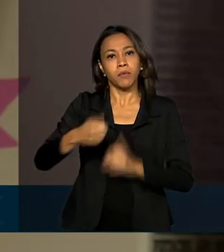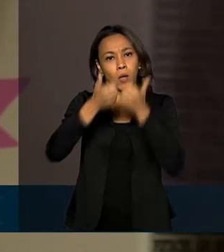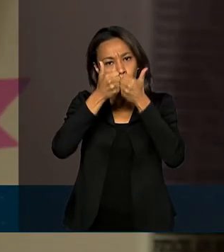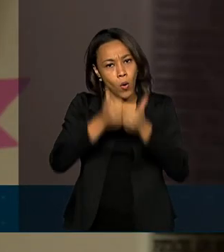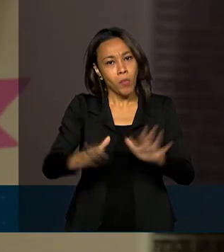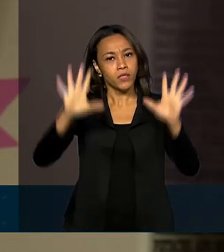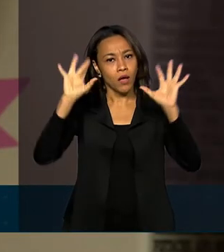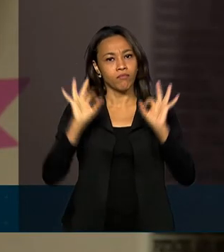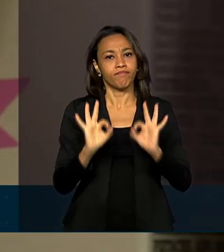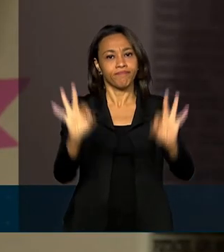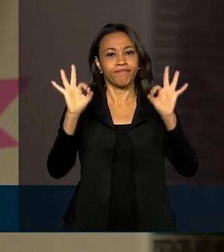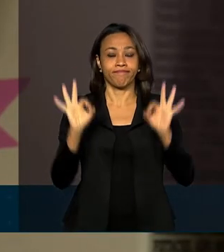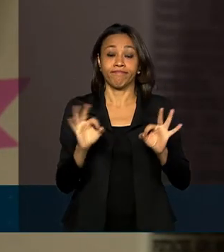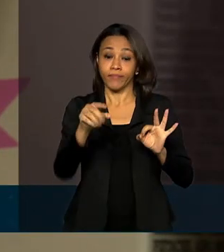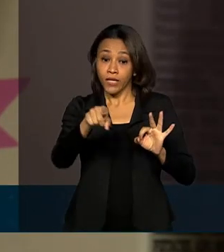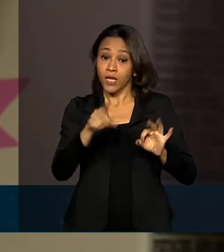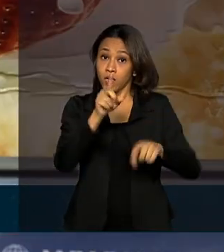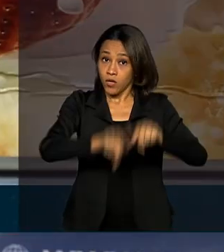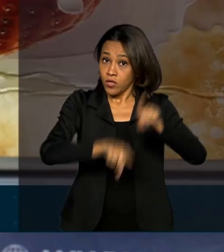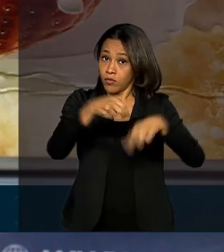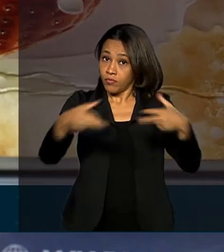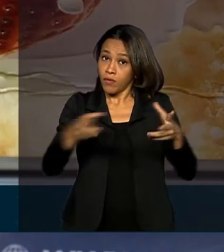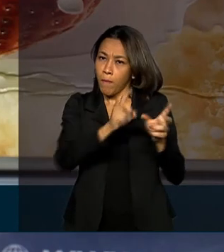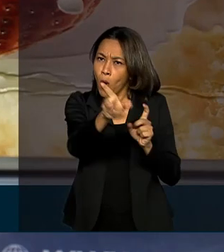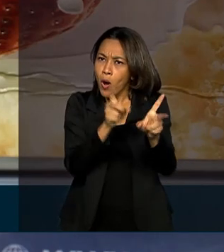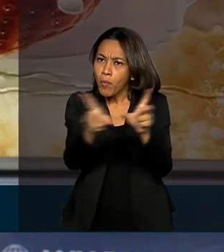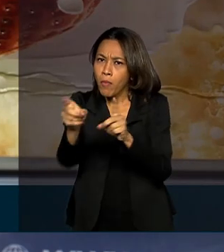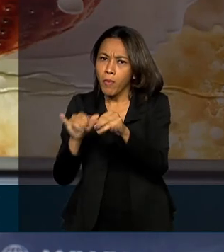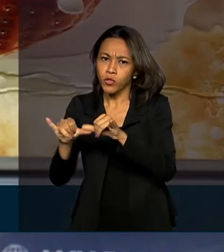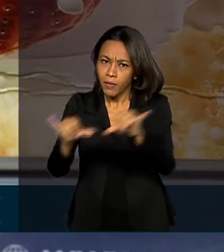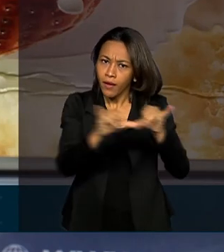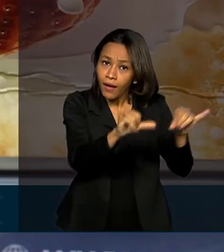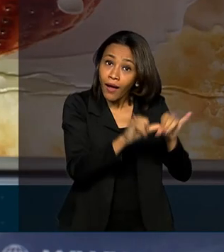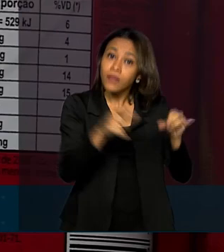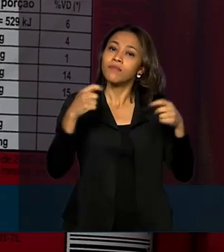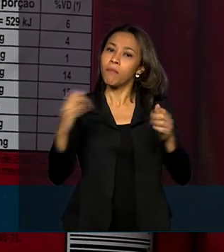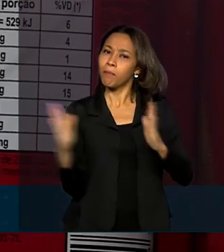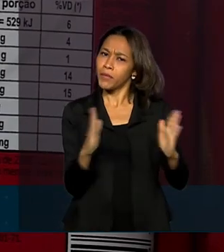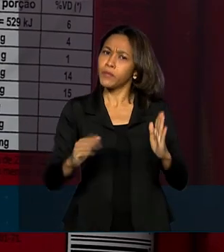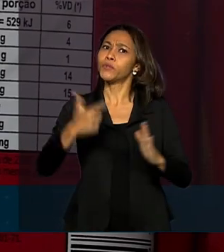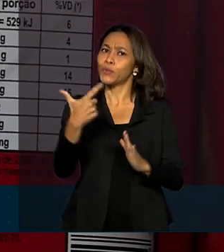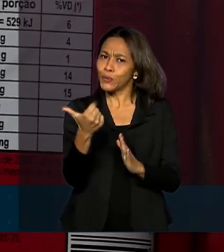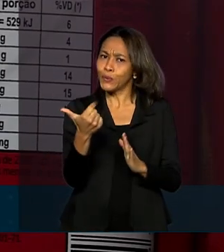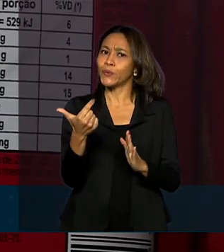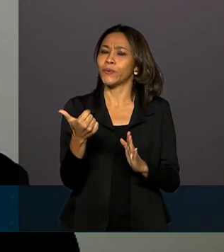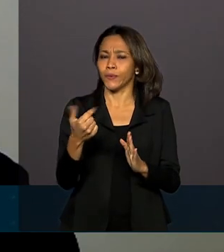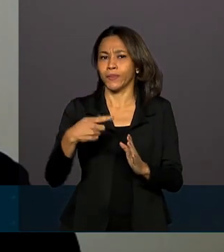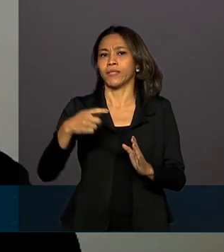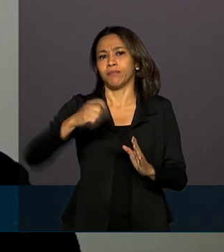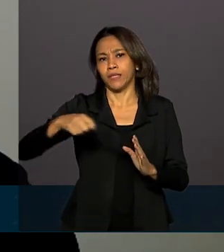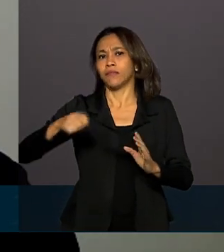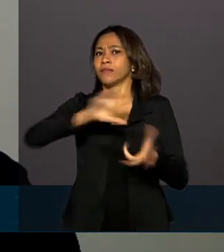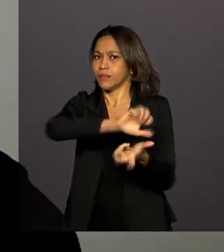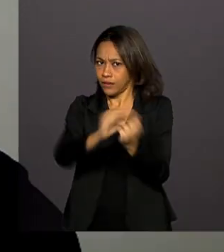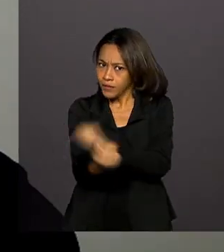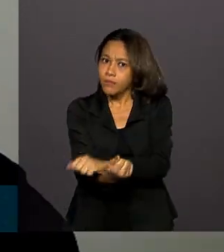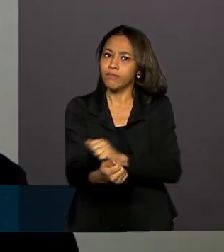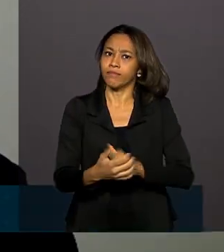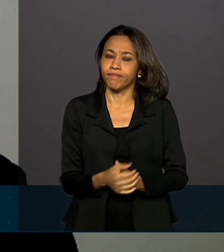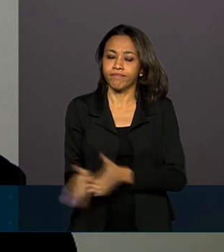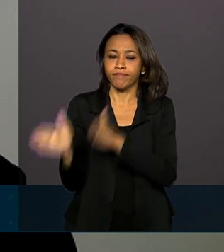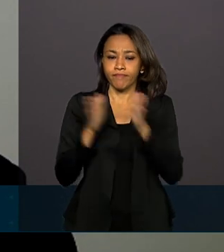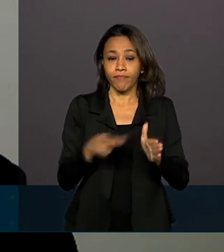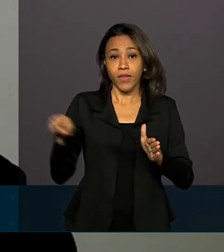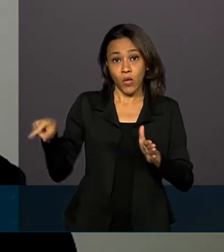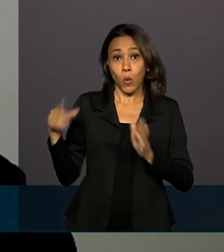Os produtos que estiverem no mercado nesta data terão ainda mais 12 meses para se adequar. O prazo concedido pela Anvisa